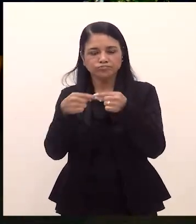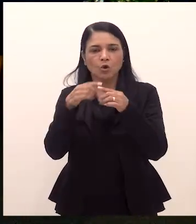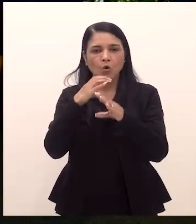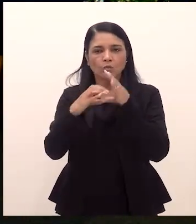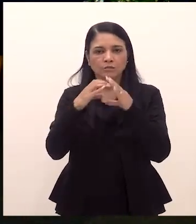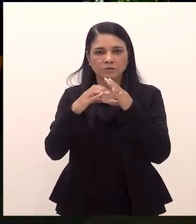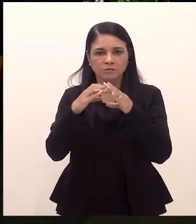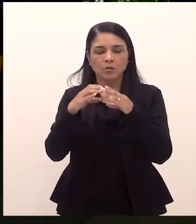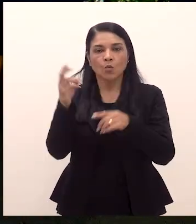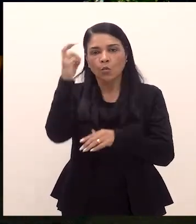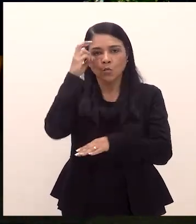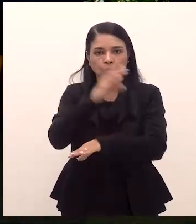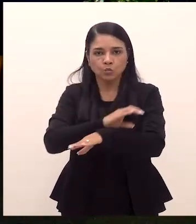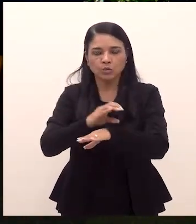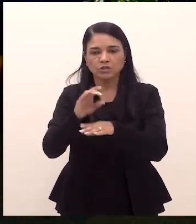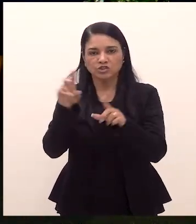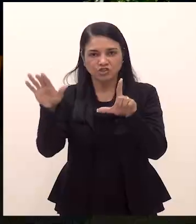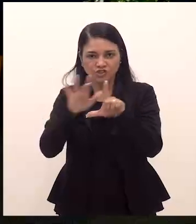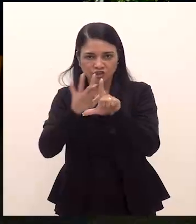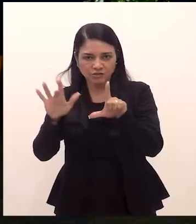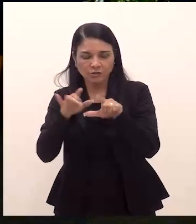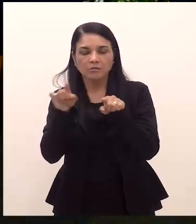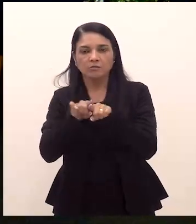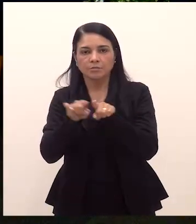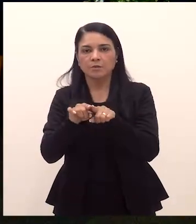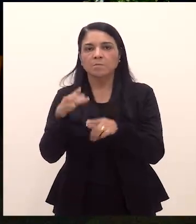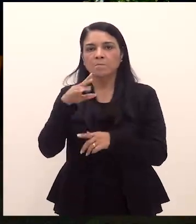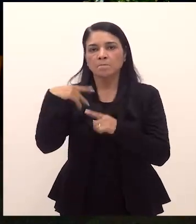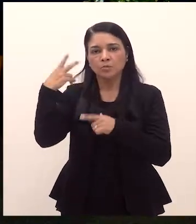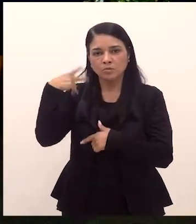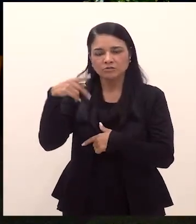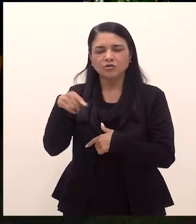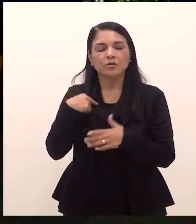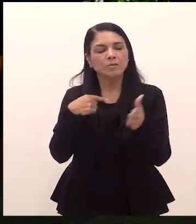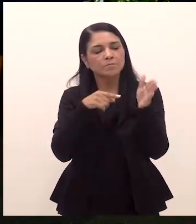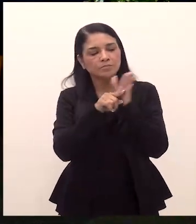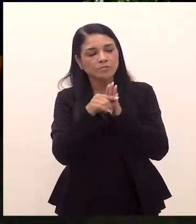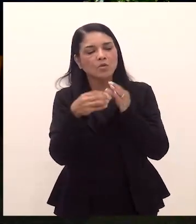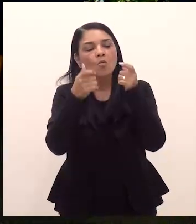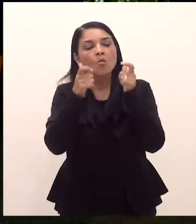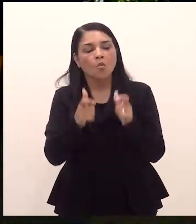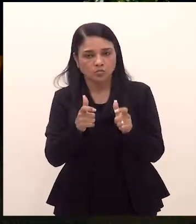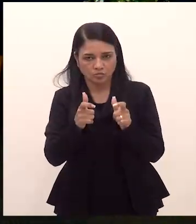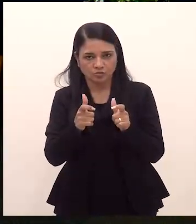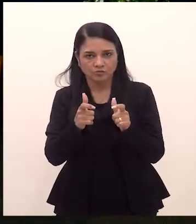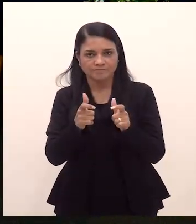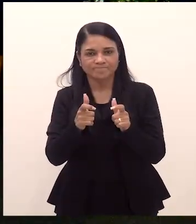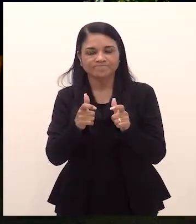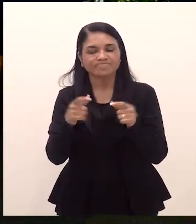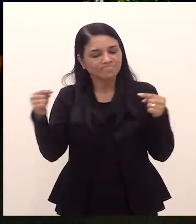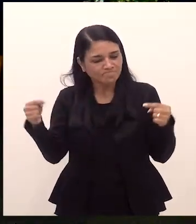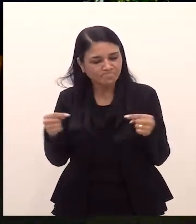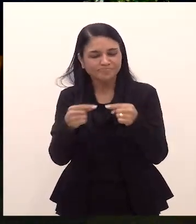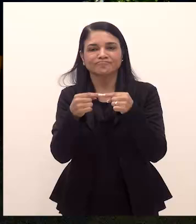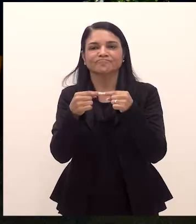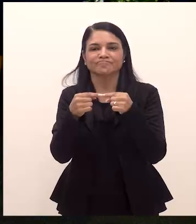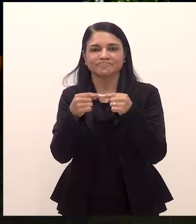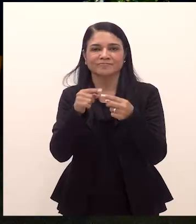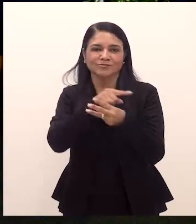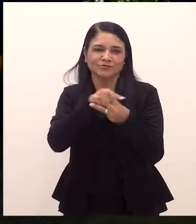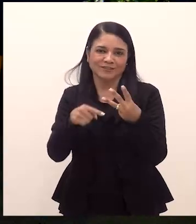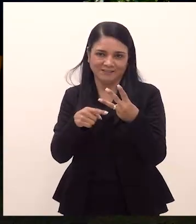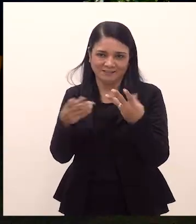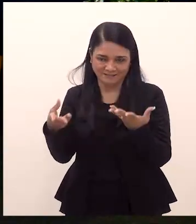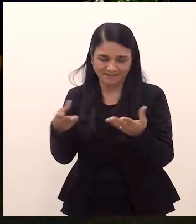com interface em comunicação, cultura digital e política. E aí eu queria te perguntar, começar entendendo isso, aonde esses segmentos